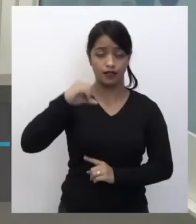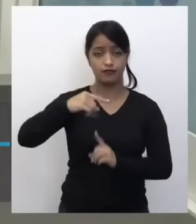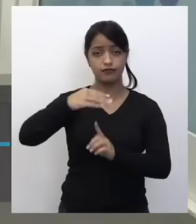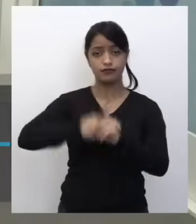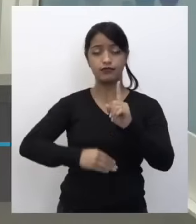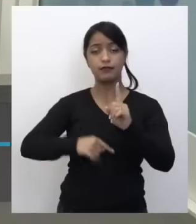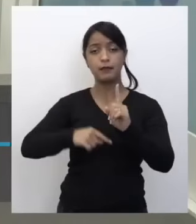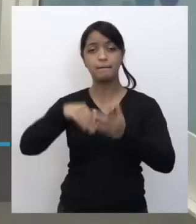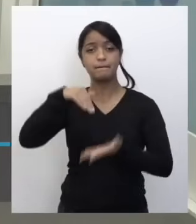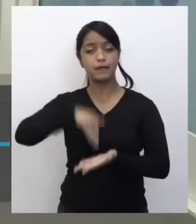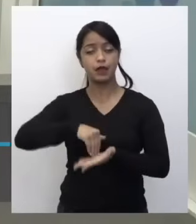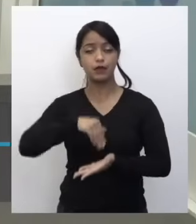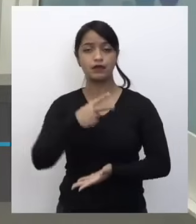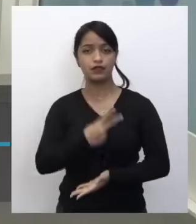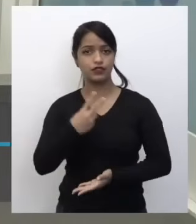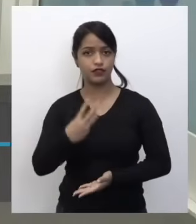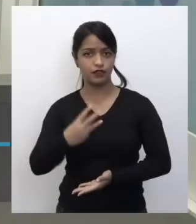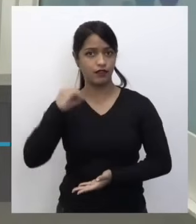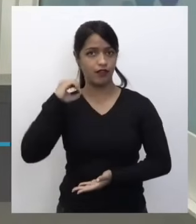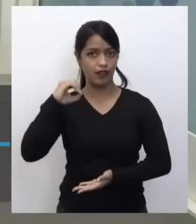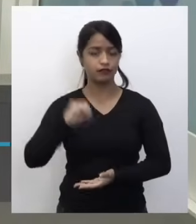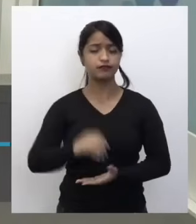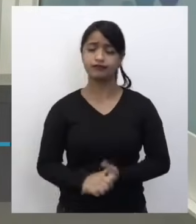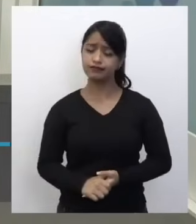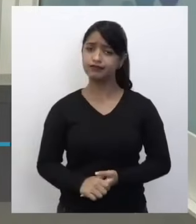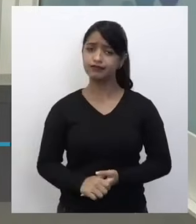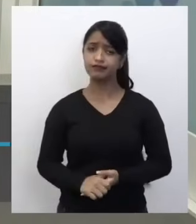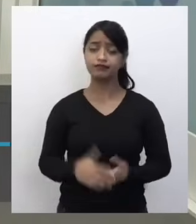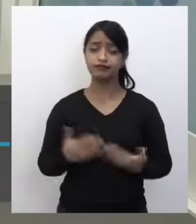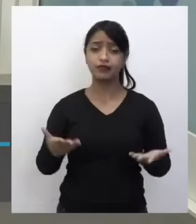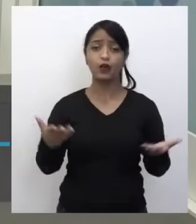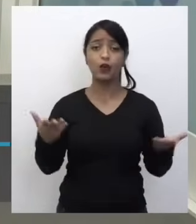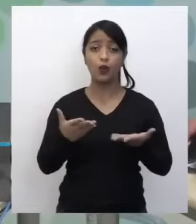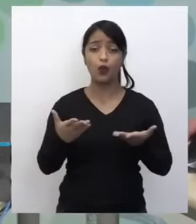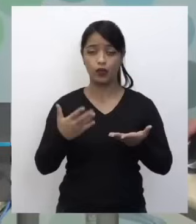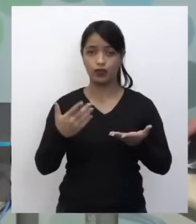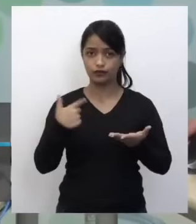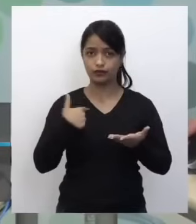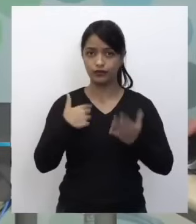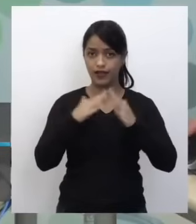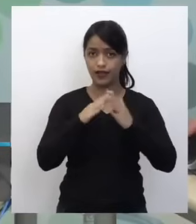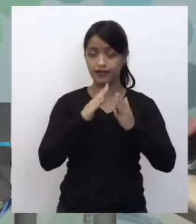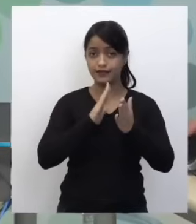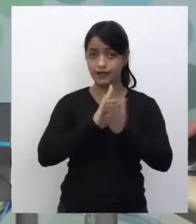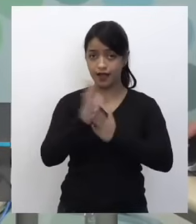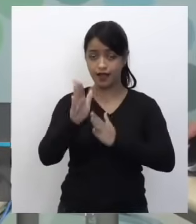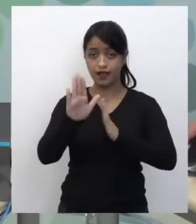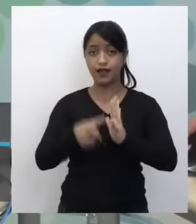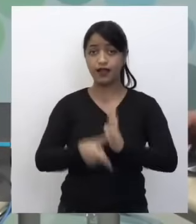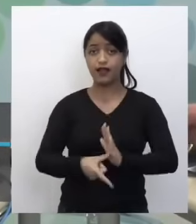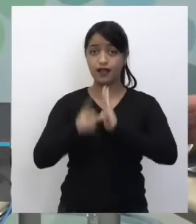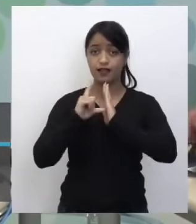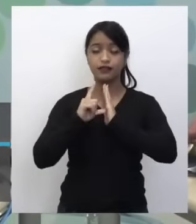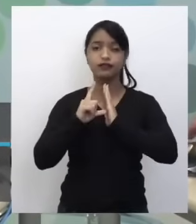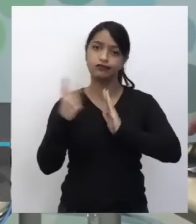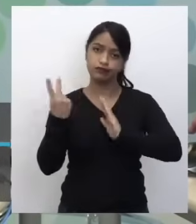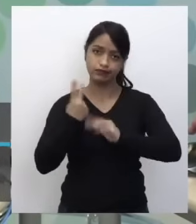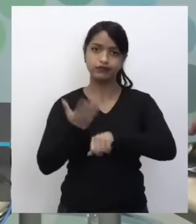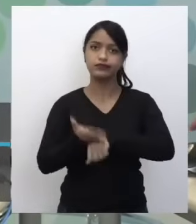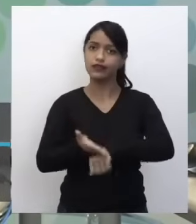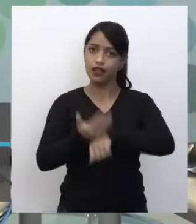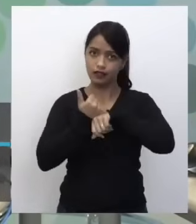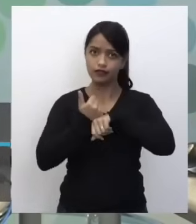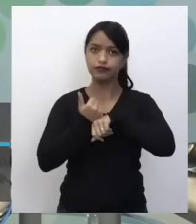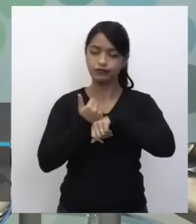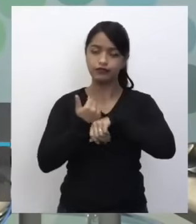dos alunos. É interessante, né, quando a gente pensa na previsão do tempo. Hoje, antes de eu sair, né, de casa, eu saí muito cedo para a gente poder gravar aqui